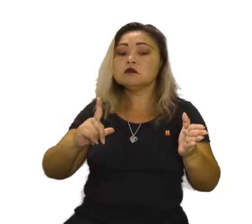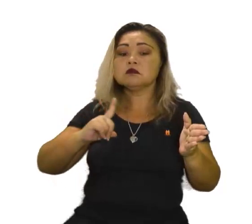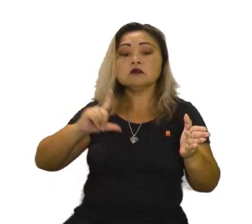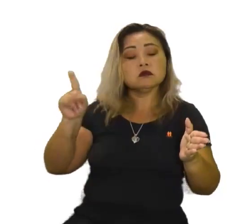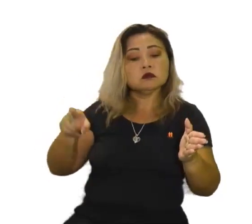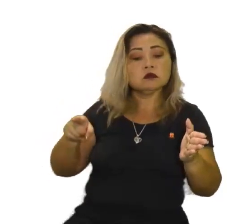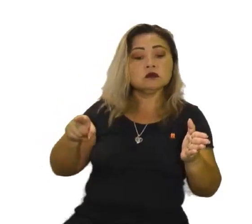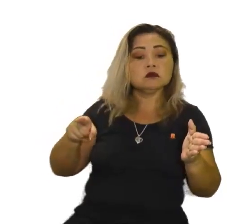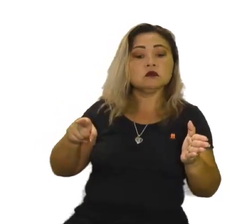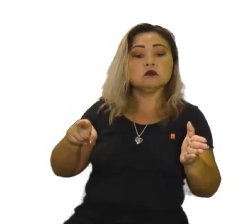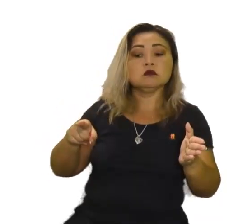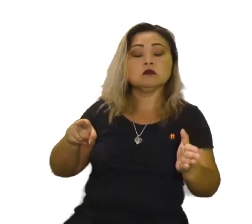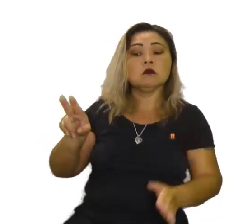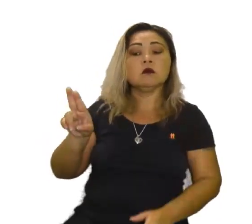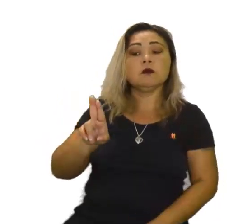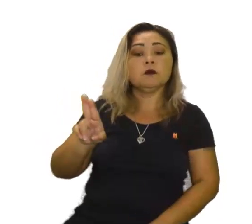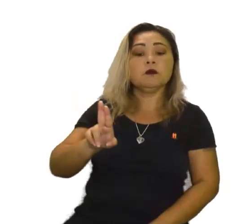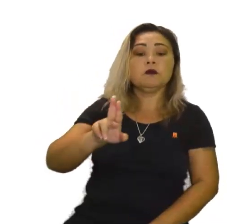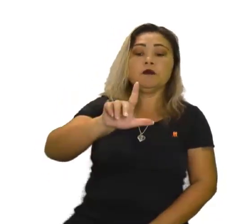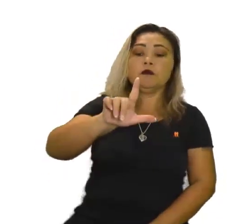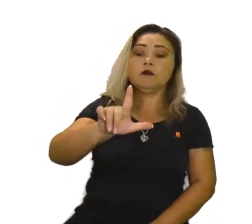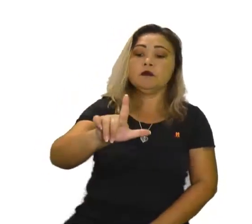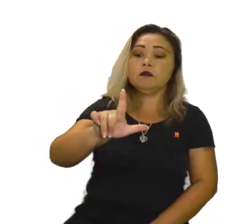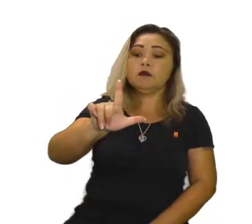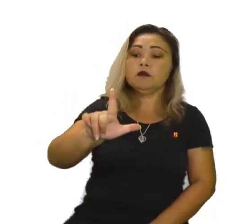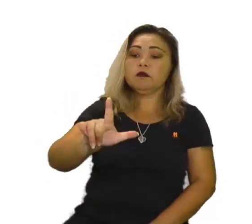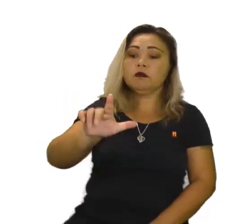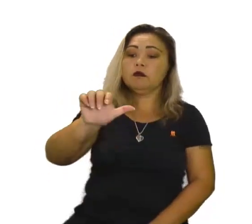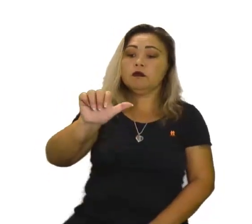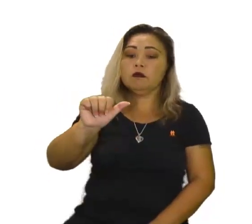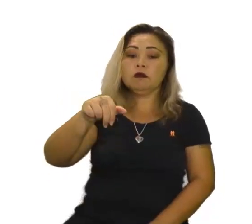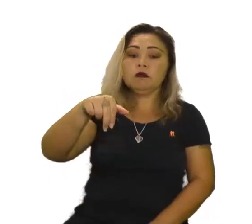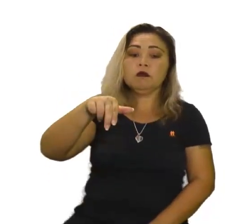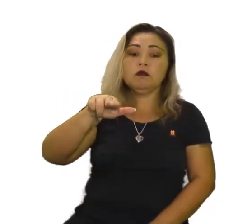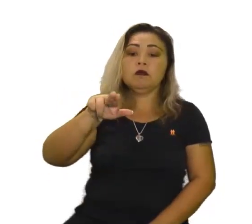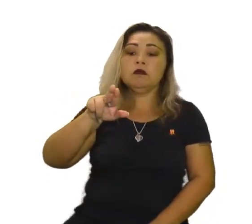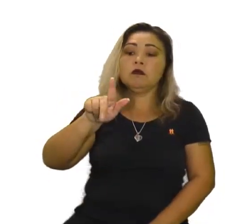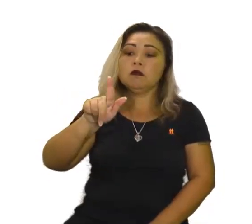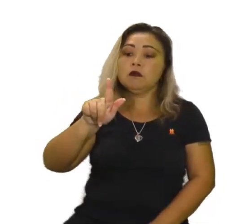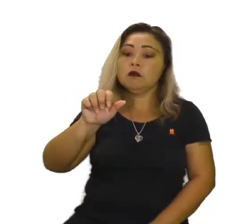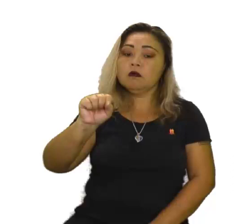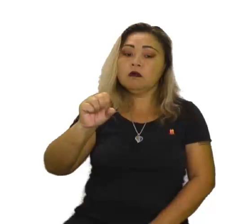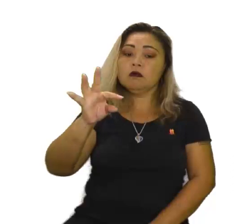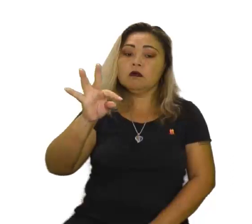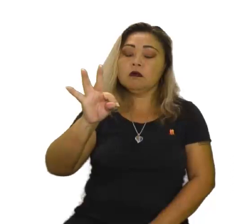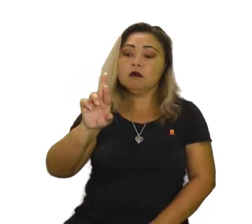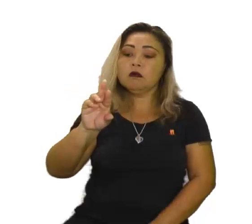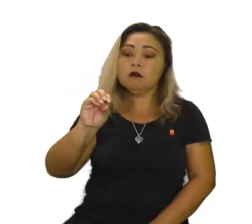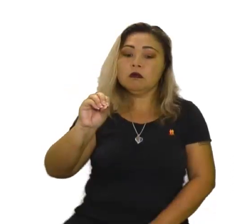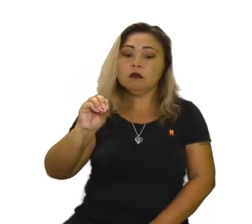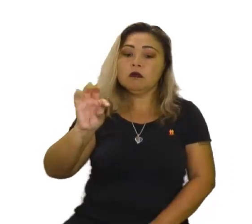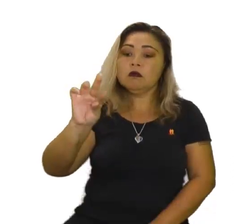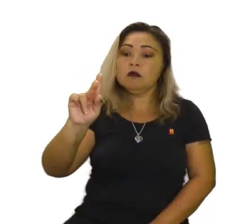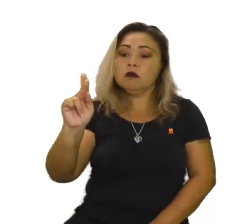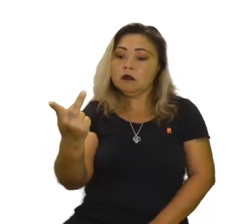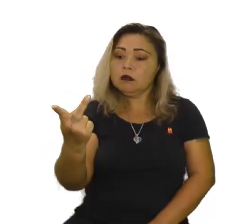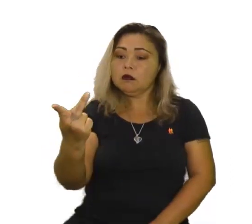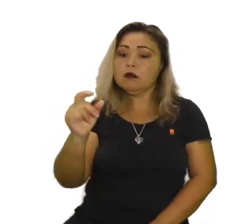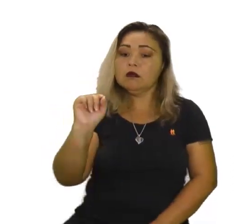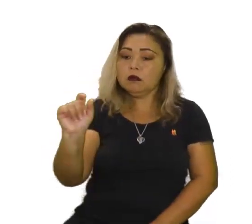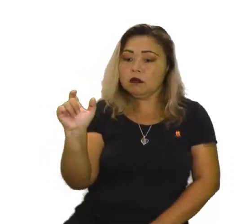Essas caixas padrões são denominadas de caixas de Langstroth. É a mais utilizada aqui no Brasil